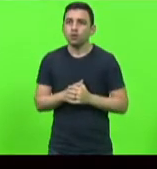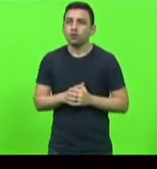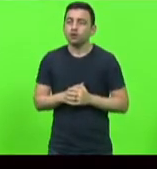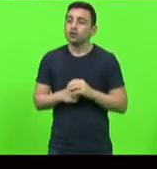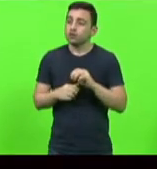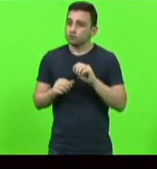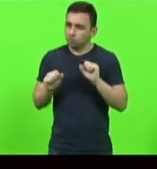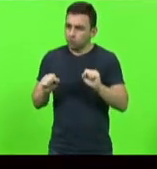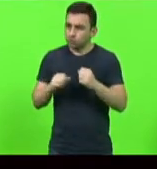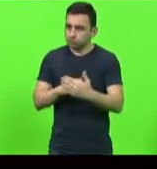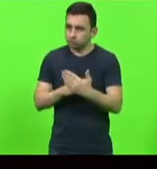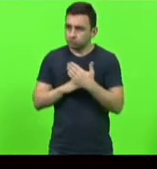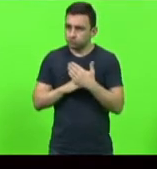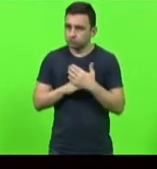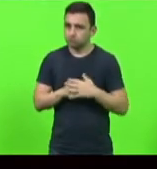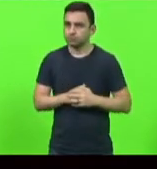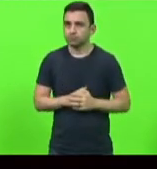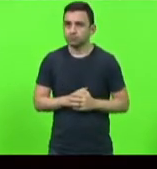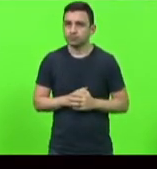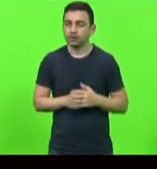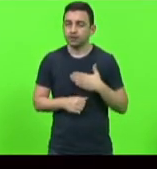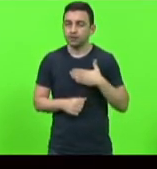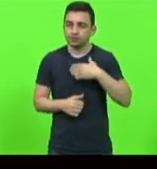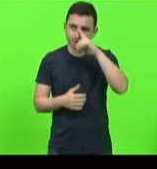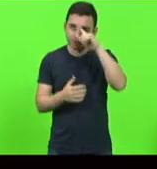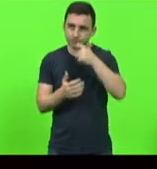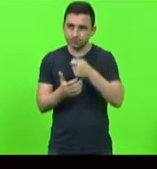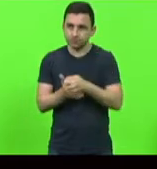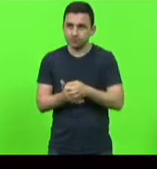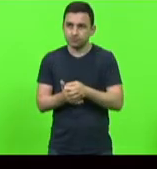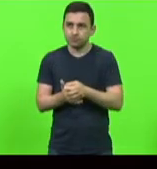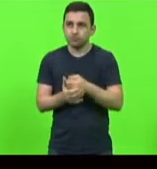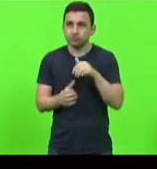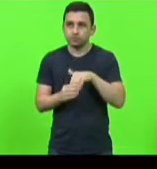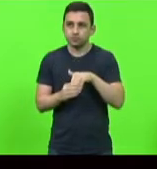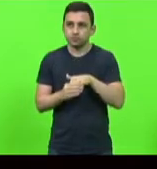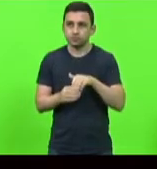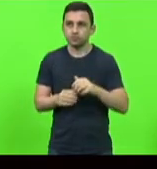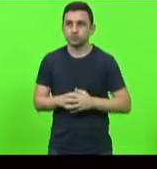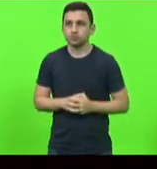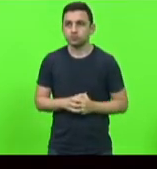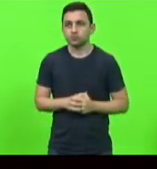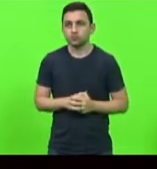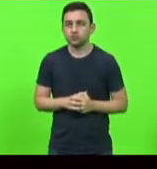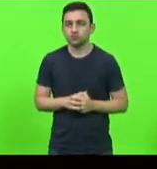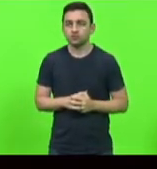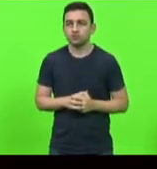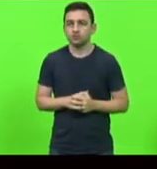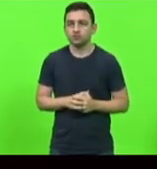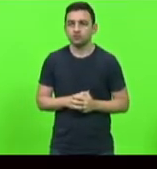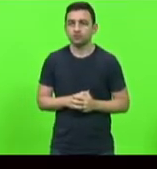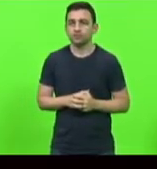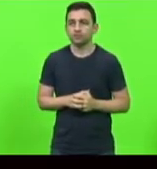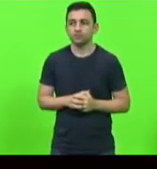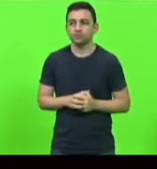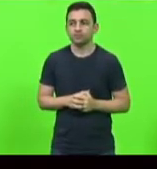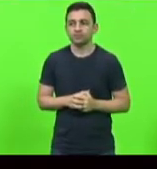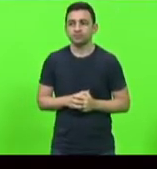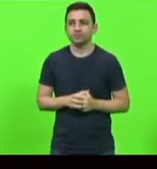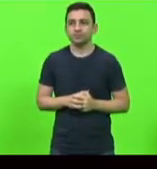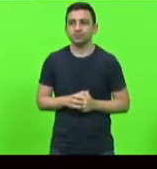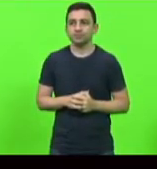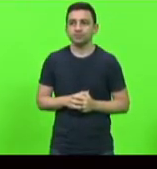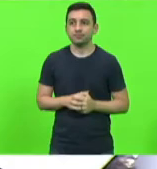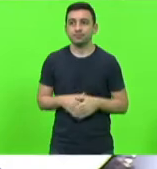ajudar, aí eu decido o meu voto. Então, senhor presidente, posso tomar a liberdade?